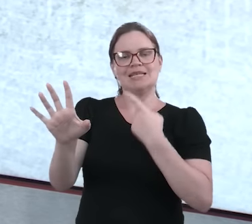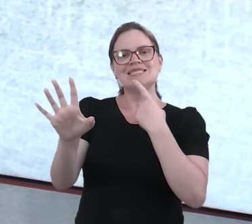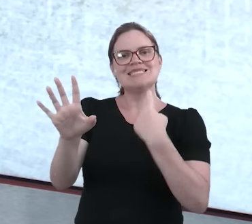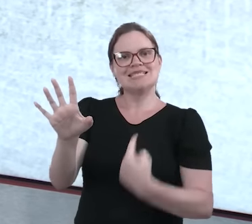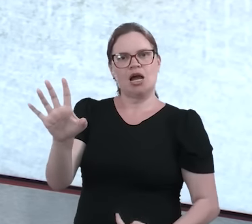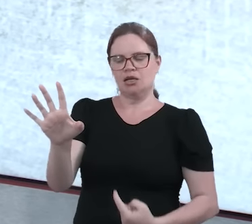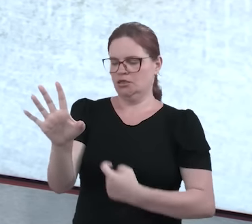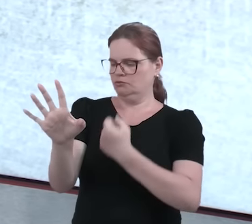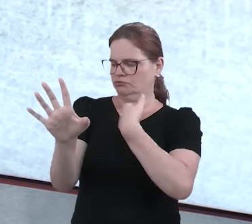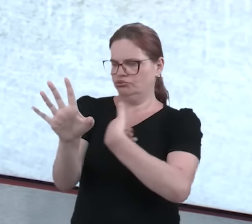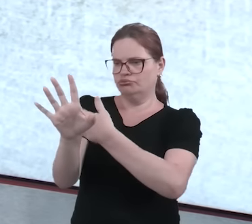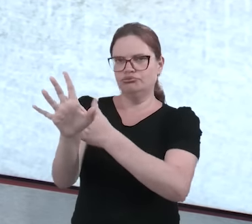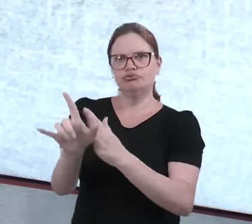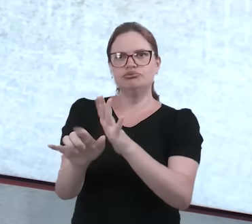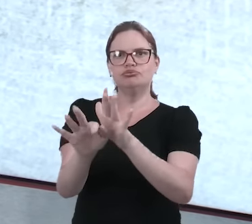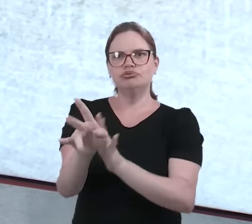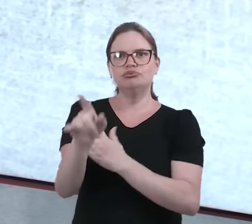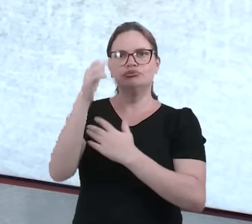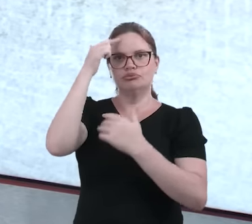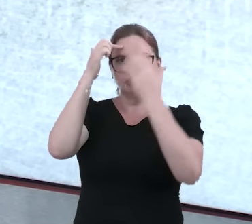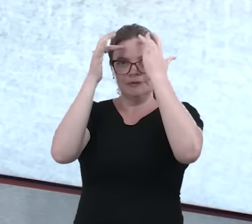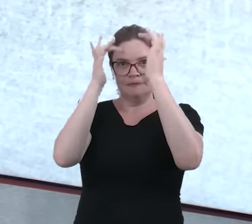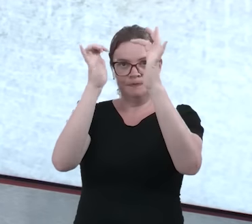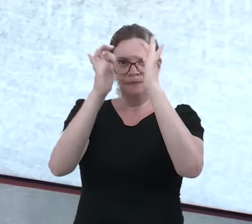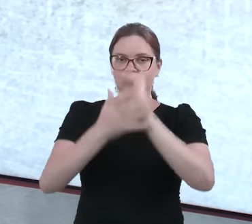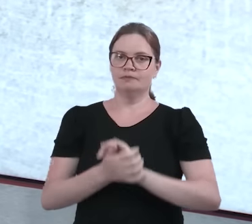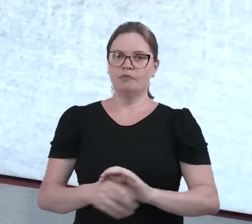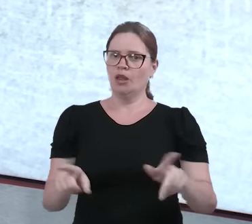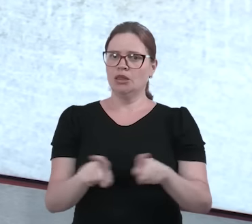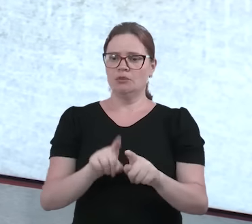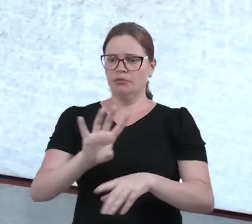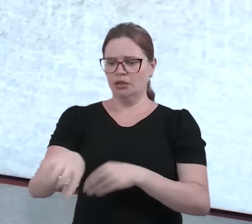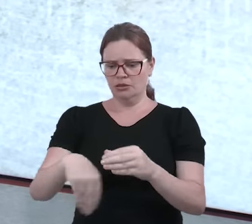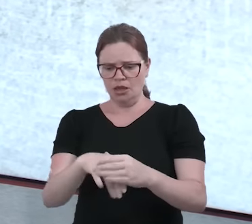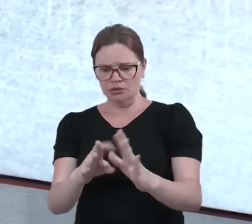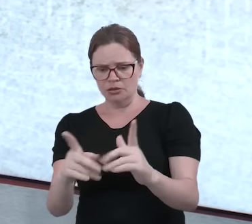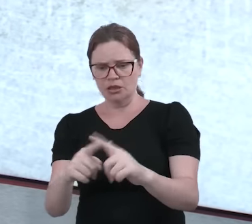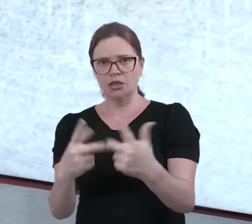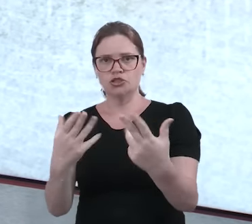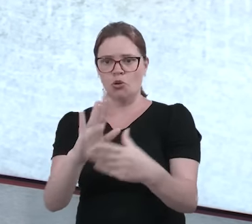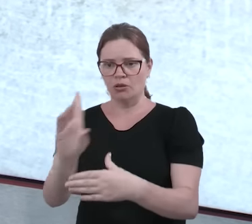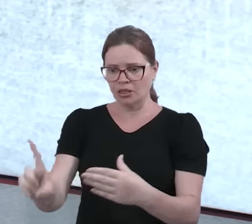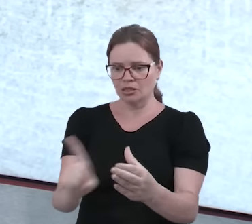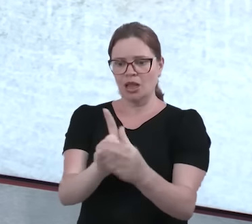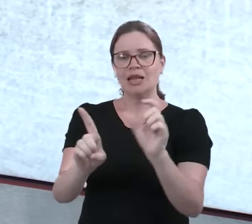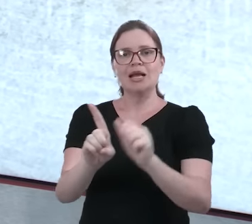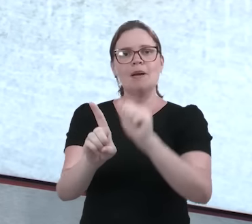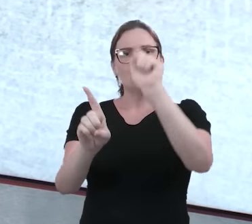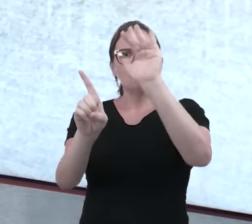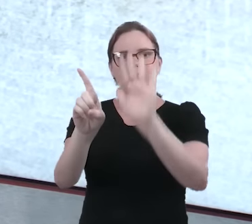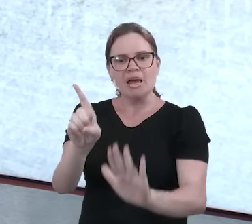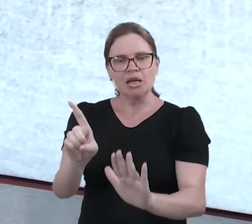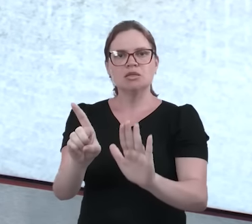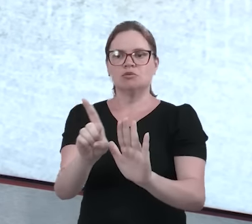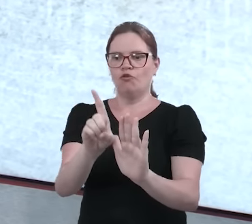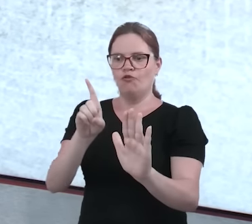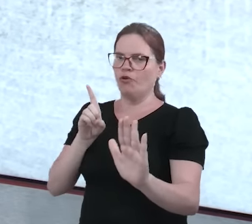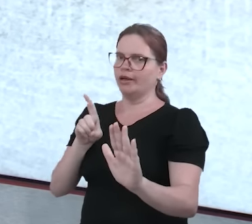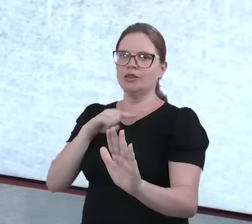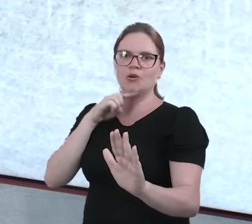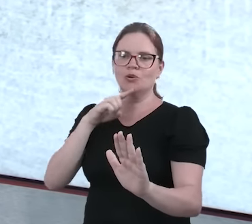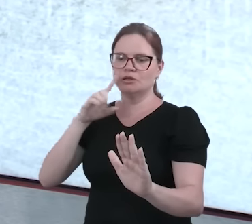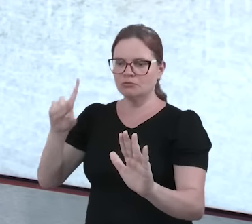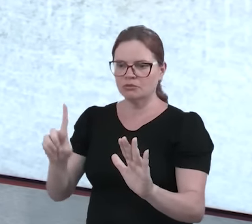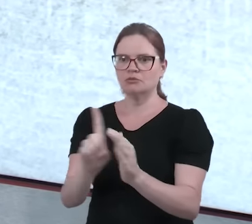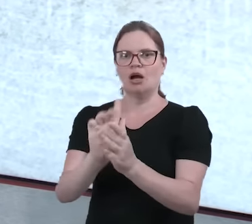torna membro ou frequenta a igreja. Ele passa a desfrutar da bênção de vida existente na igreja